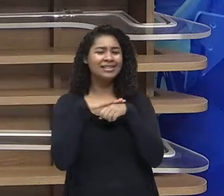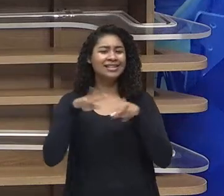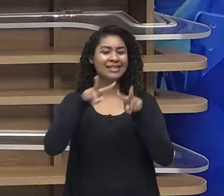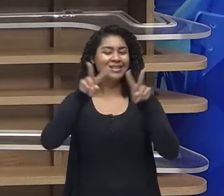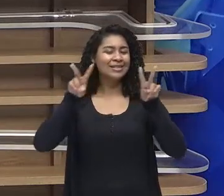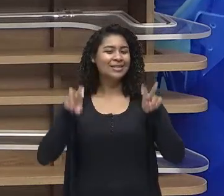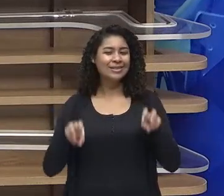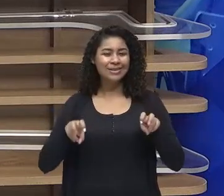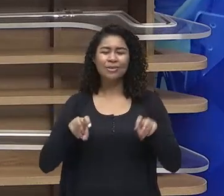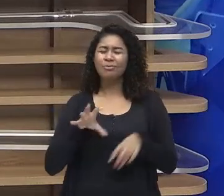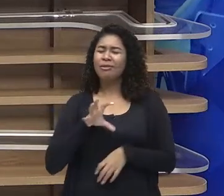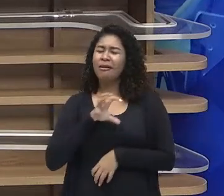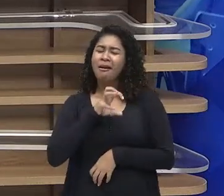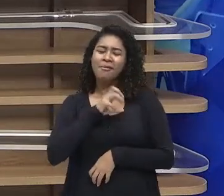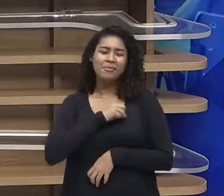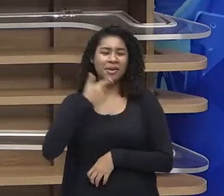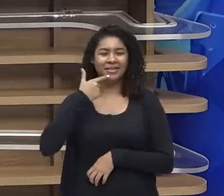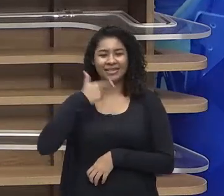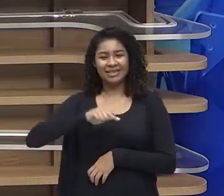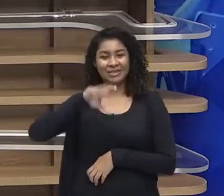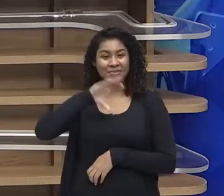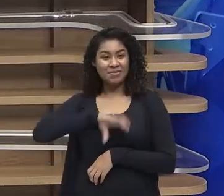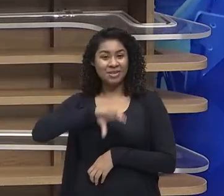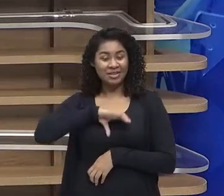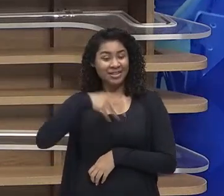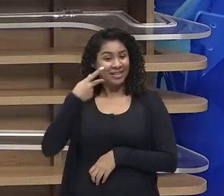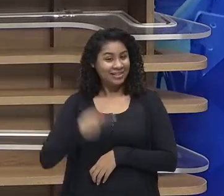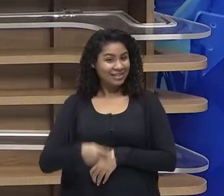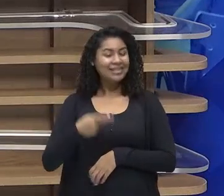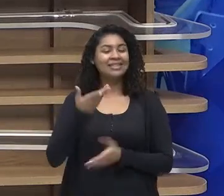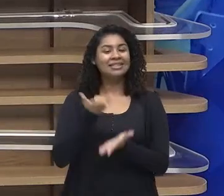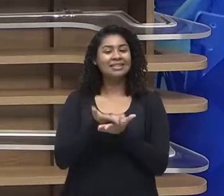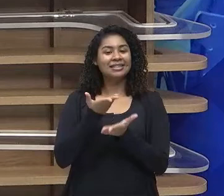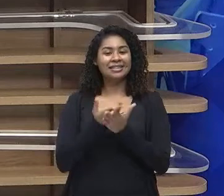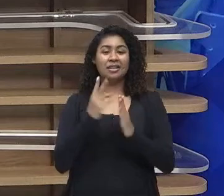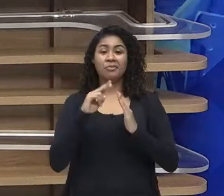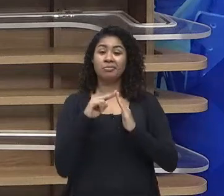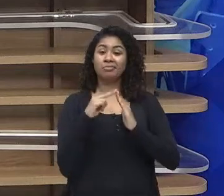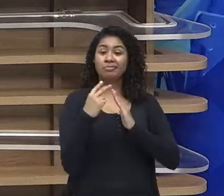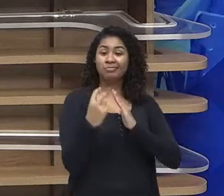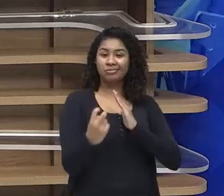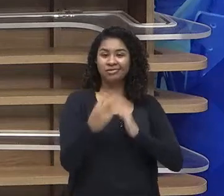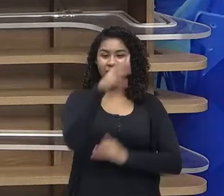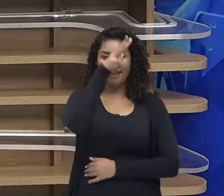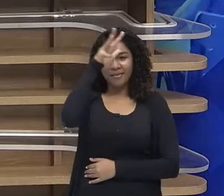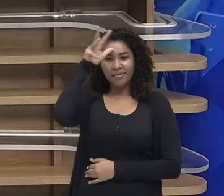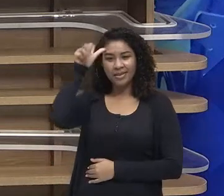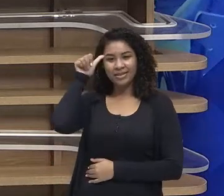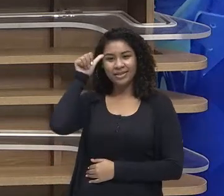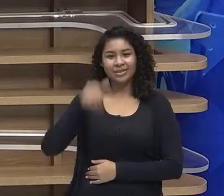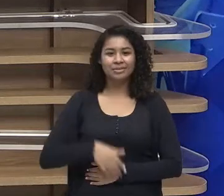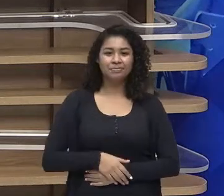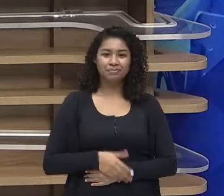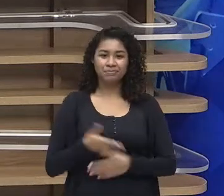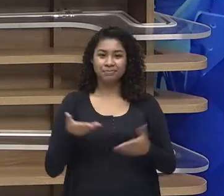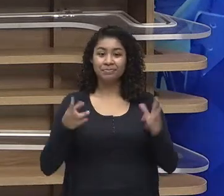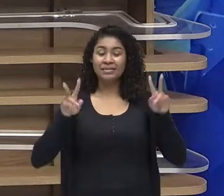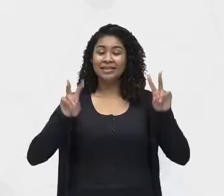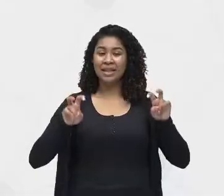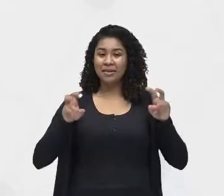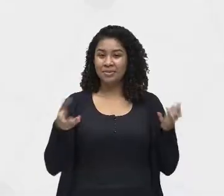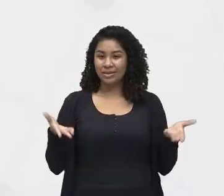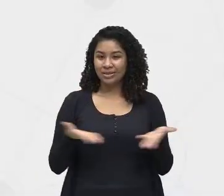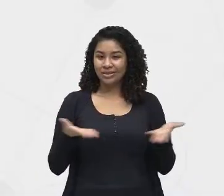querida e amada língua portuguesa aqui no Aula em Casa Amazonas. E claro que vamos conferir o conteúdo de hoje. Vamos